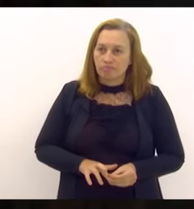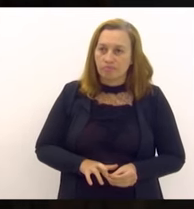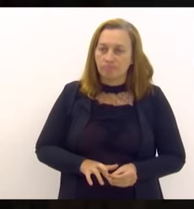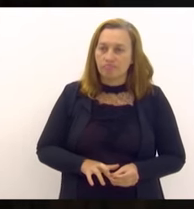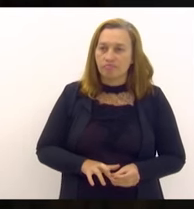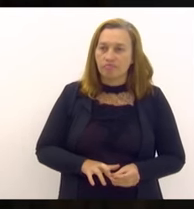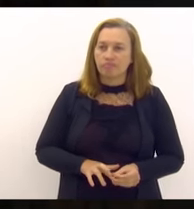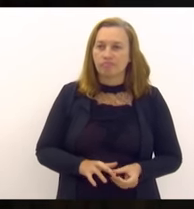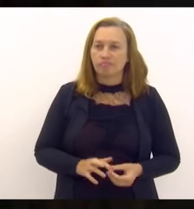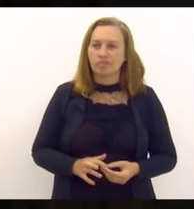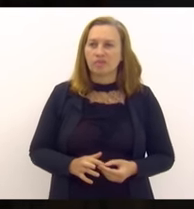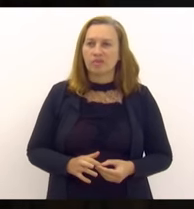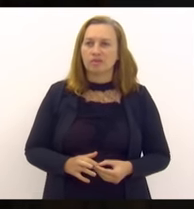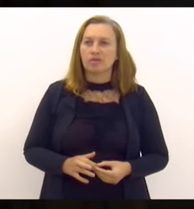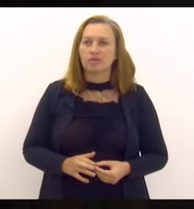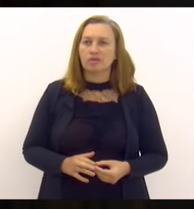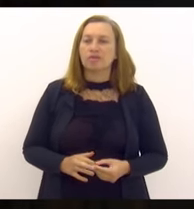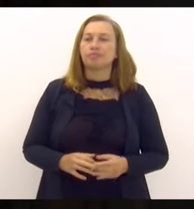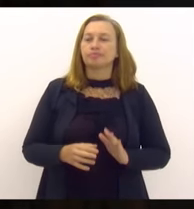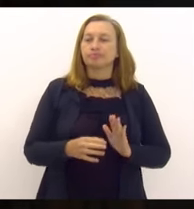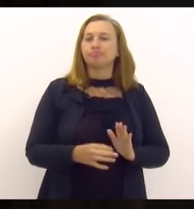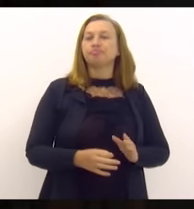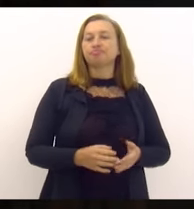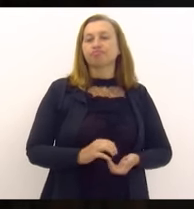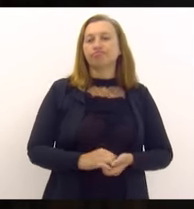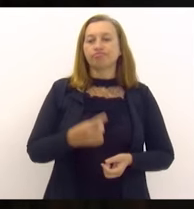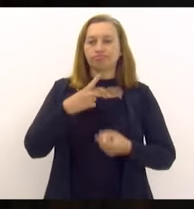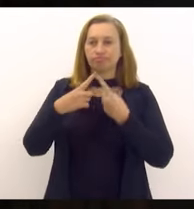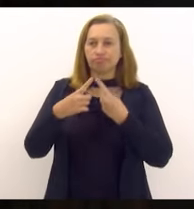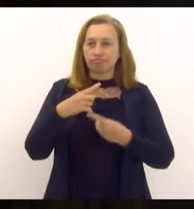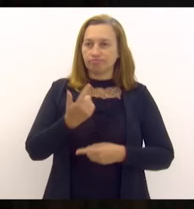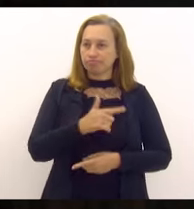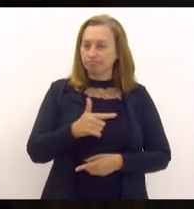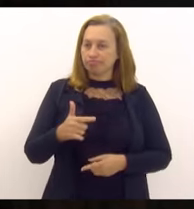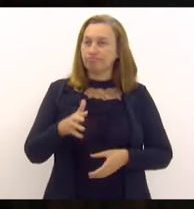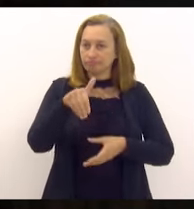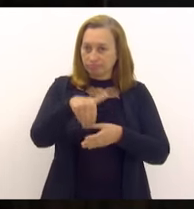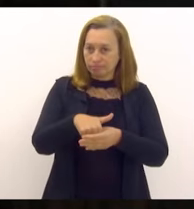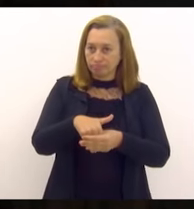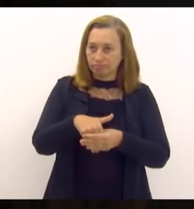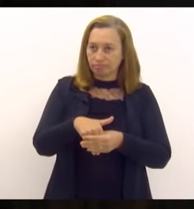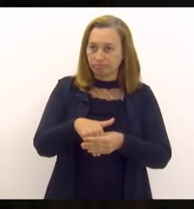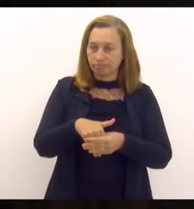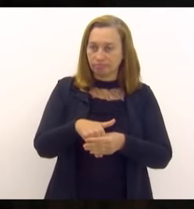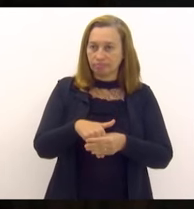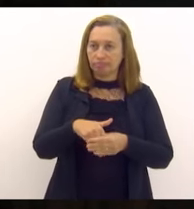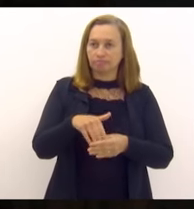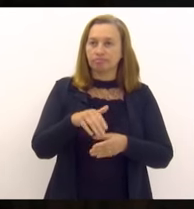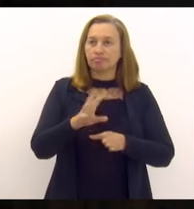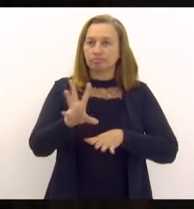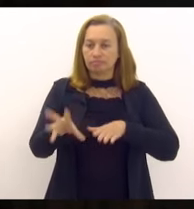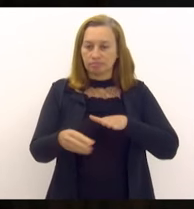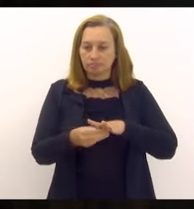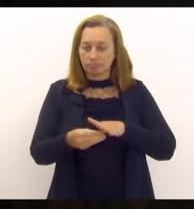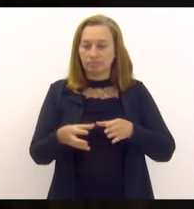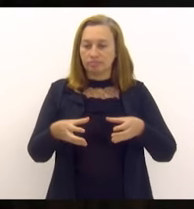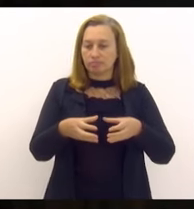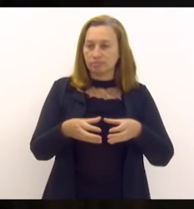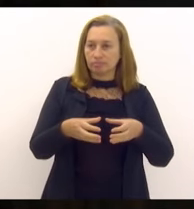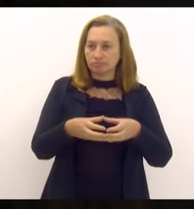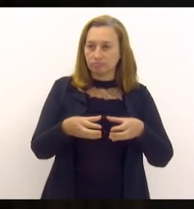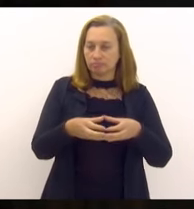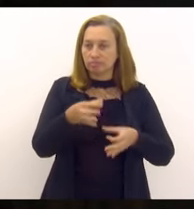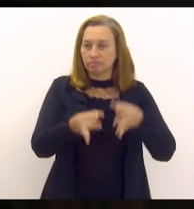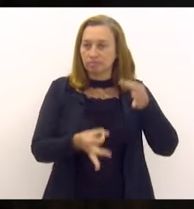Minha folha mudou. Com os pareceres emitidos em discussão, em votação, a emenda da Comissão de Constituição e